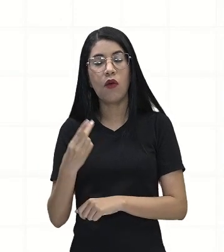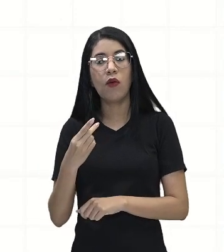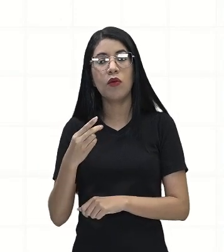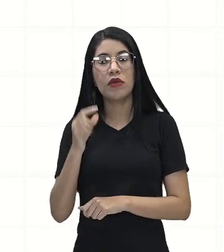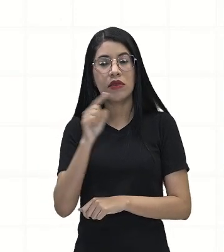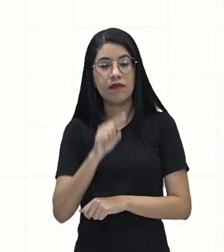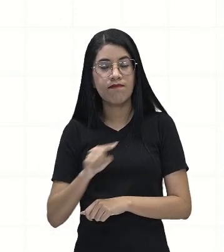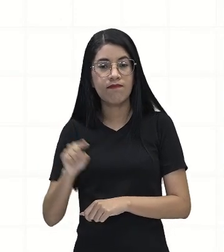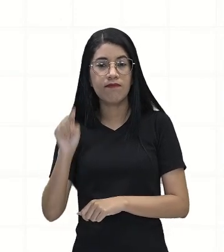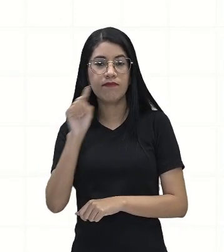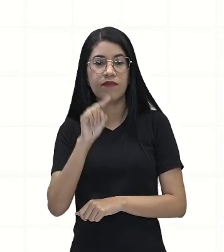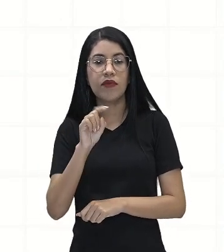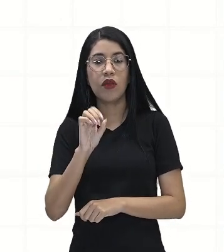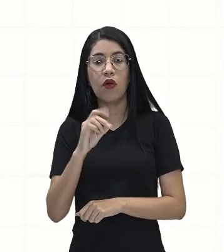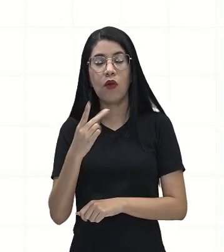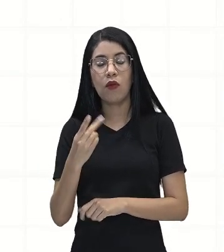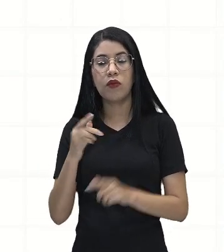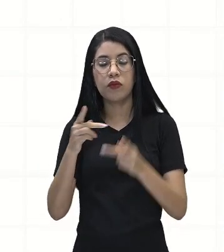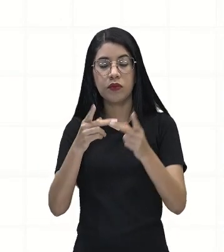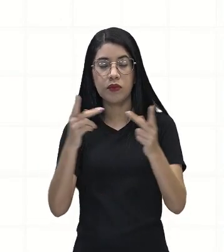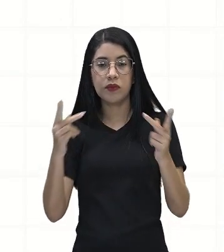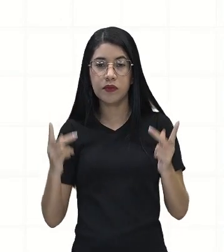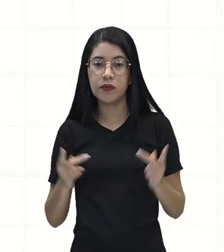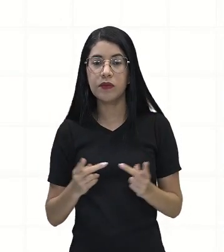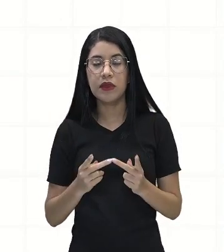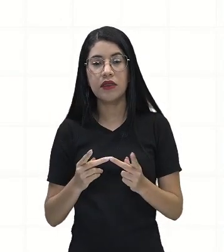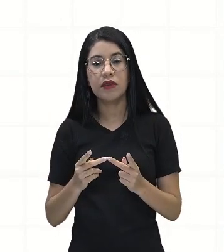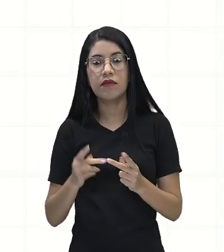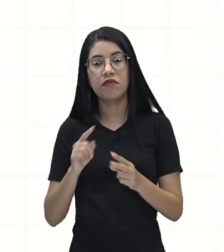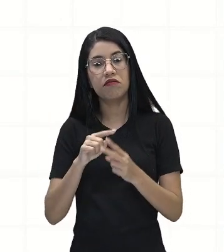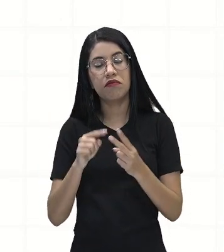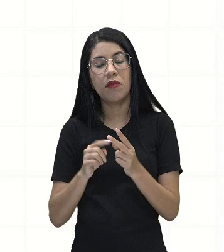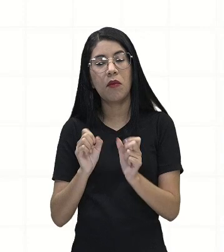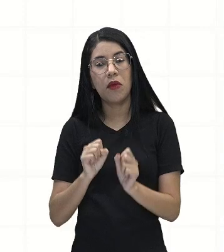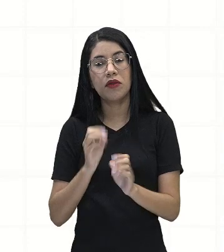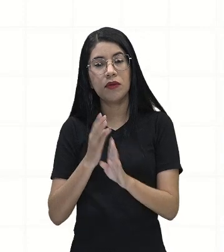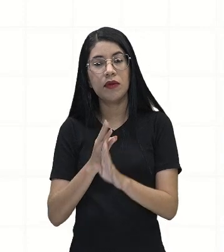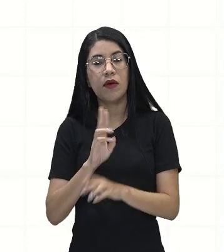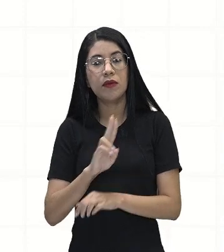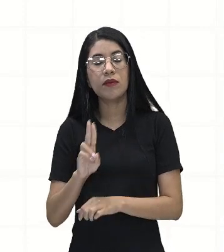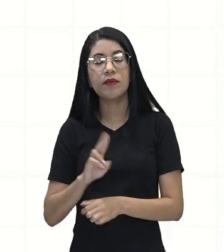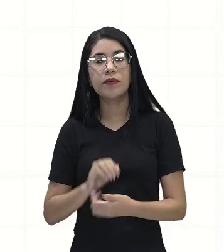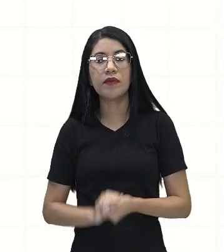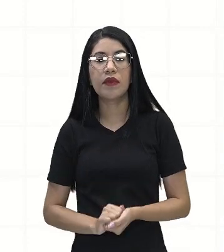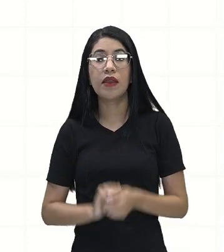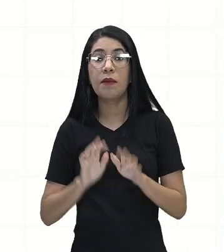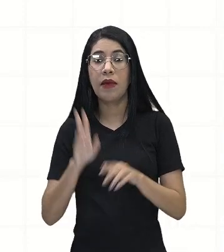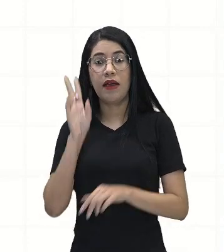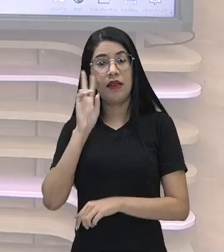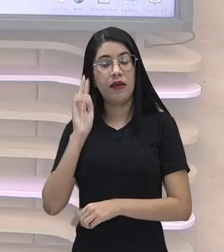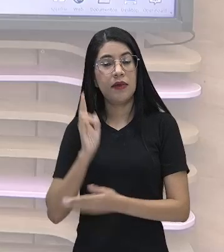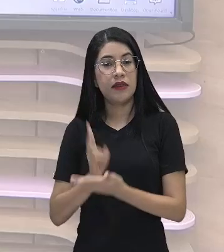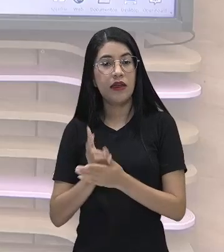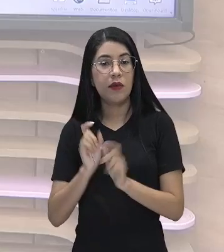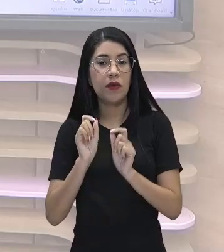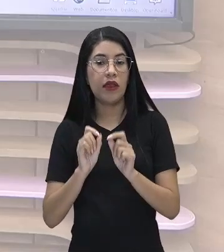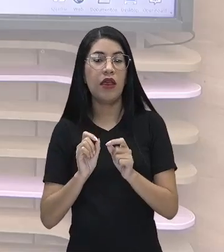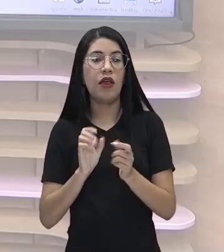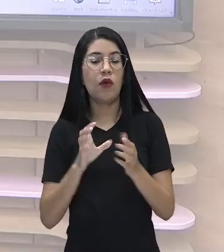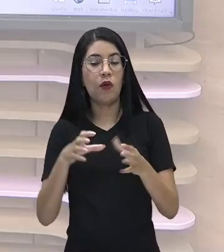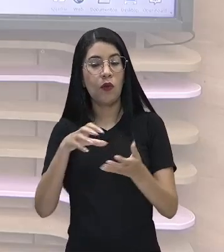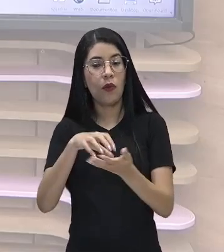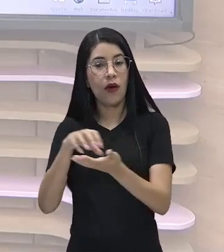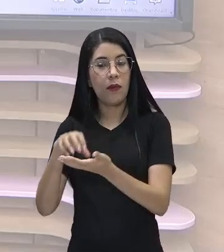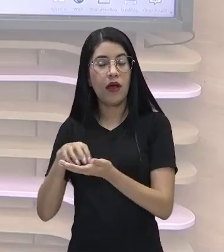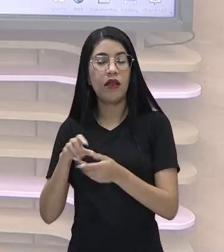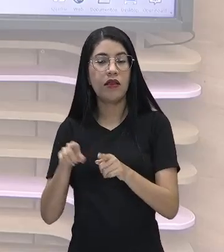circular ou gráfico de pizza. Então, não esqueçam, né? Gráfico de setor, ele pode receber